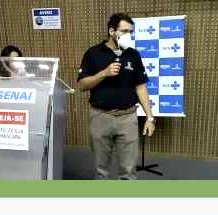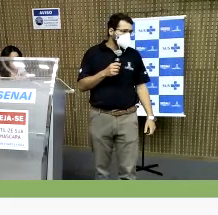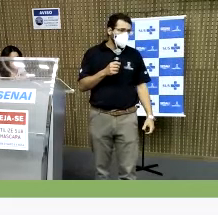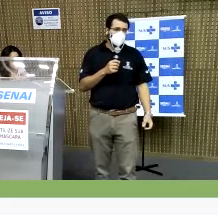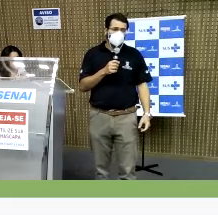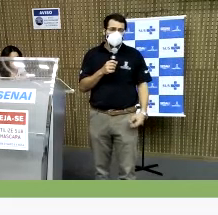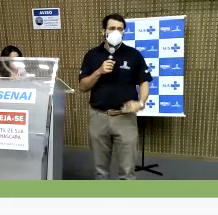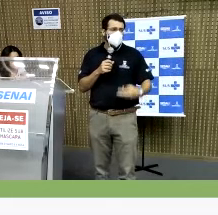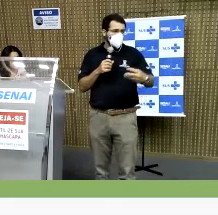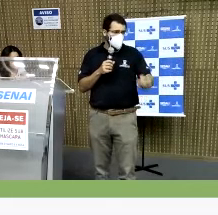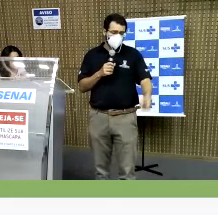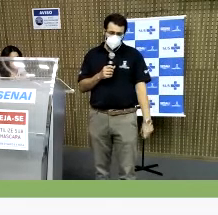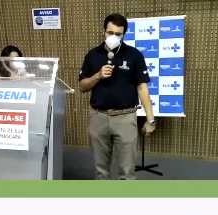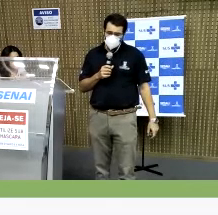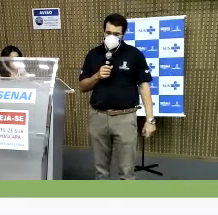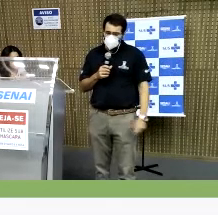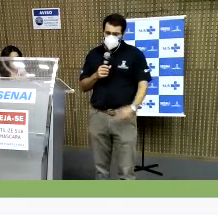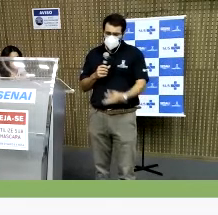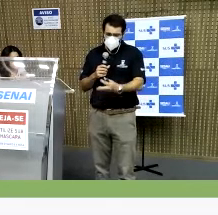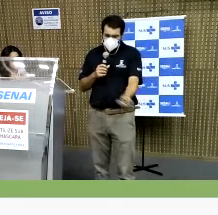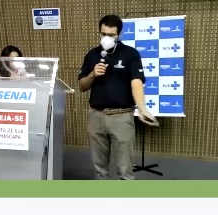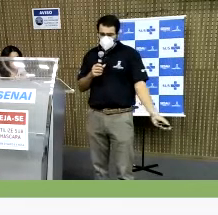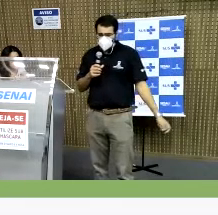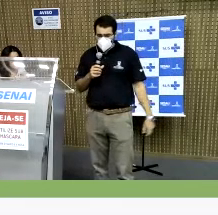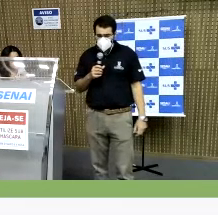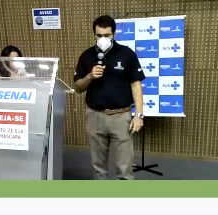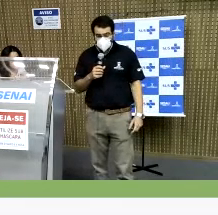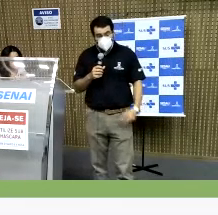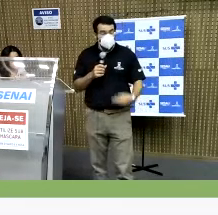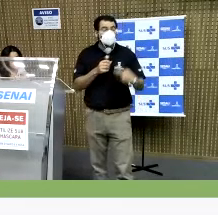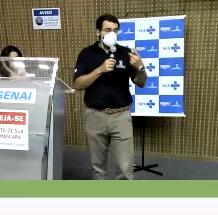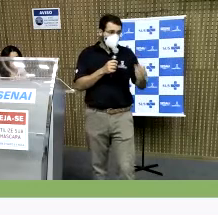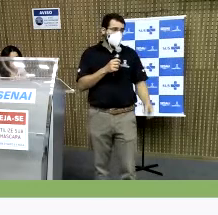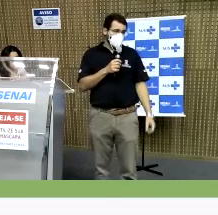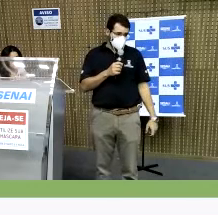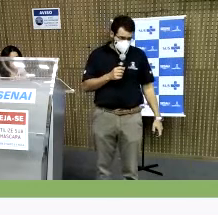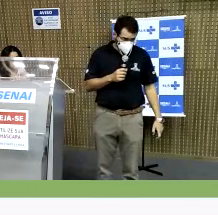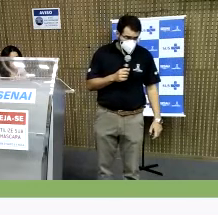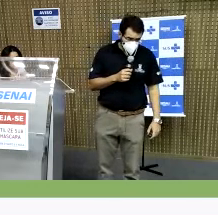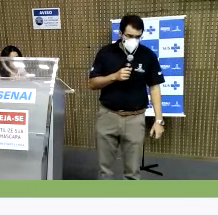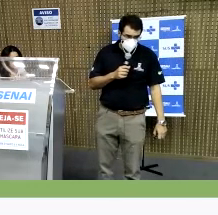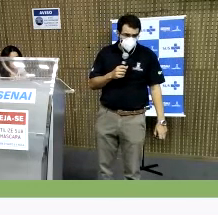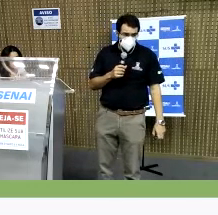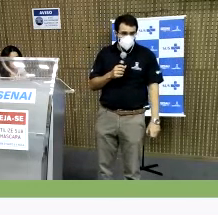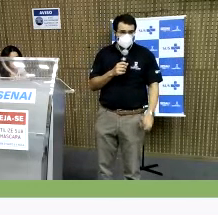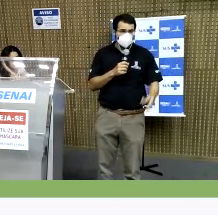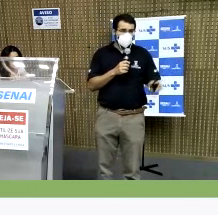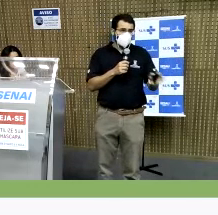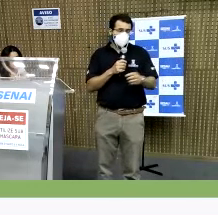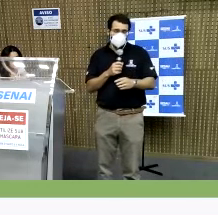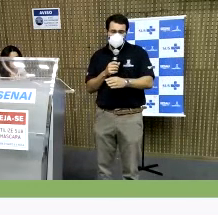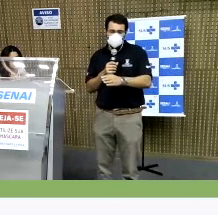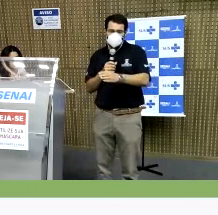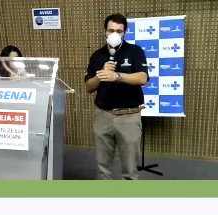hemoglobina glicada para monitorar a longo prazo. Mas, sinceramente, não é registrado, nem sei como registra. Entendeu? O que eu